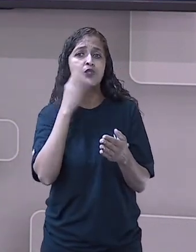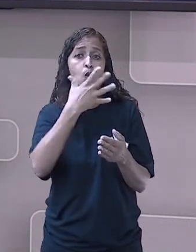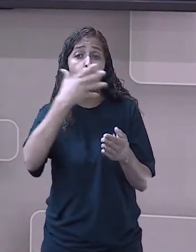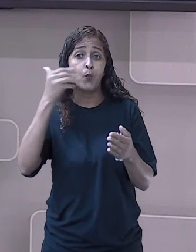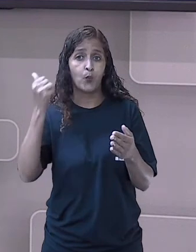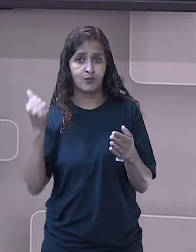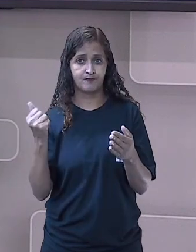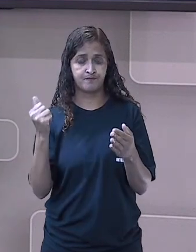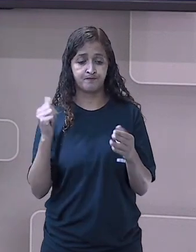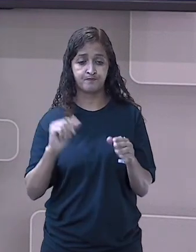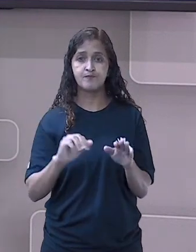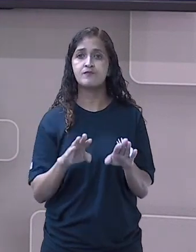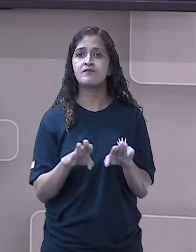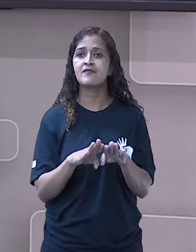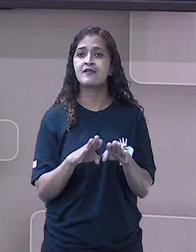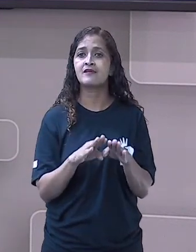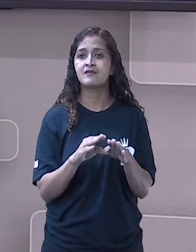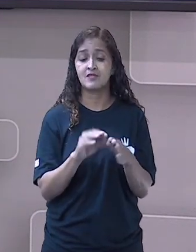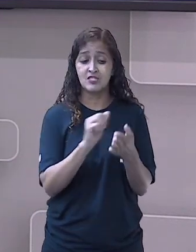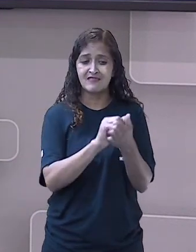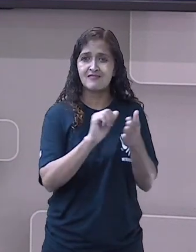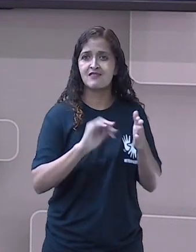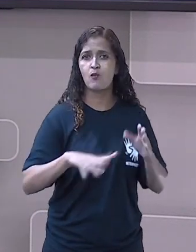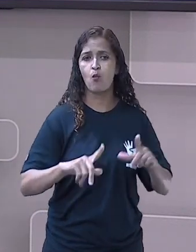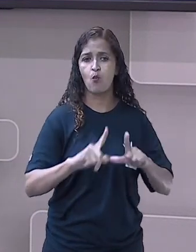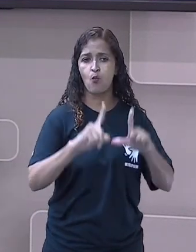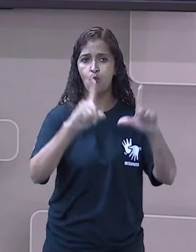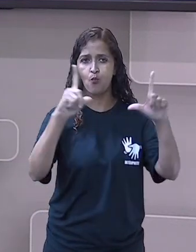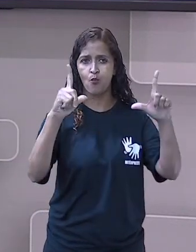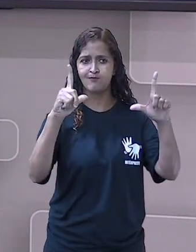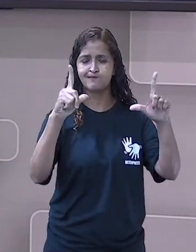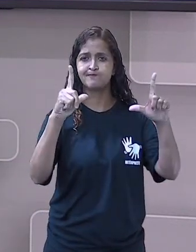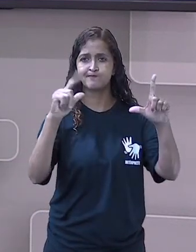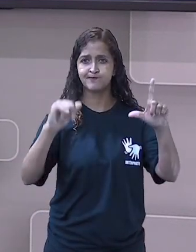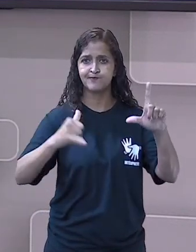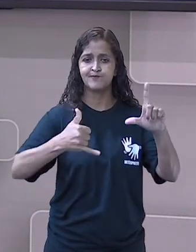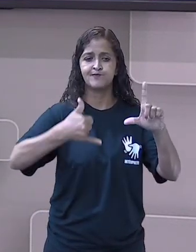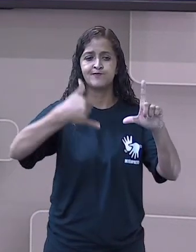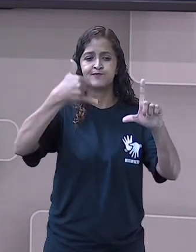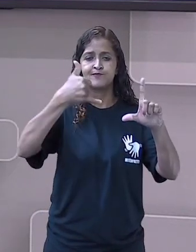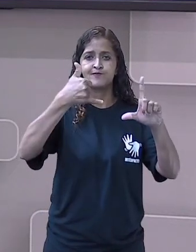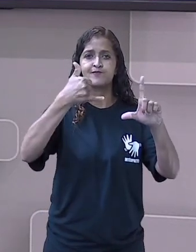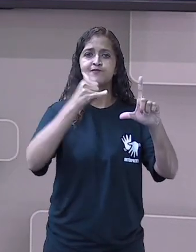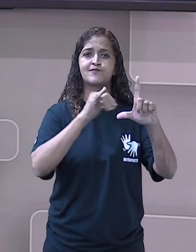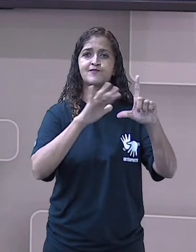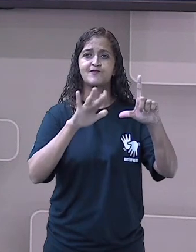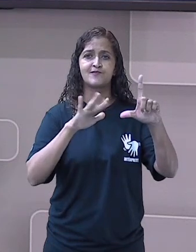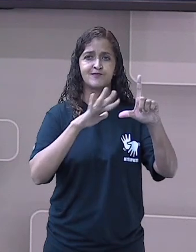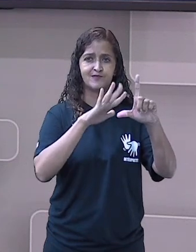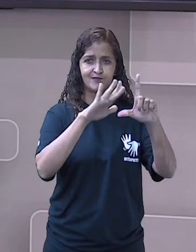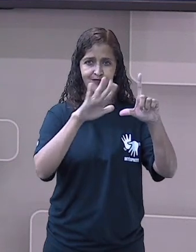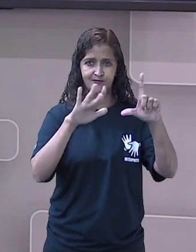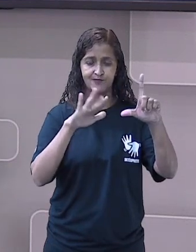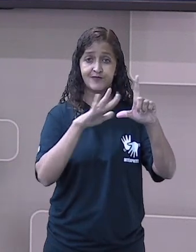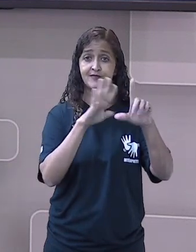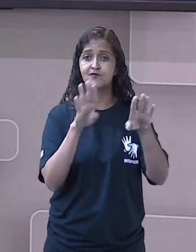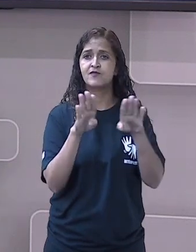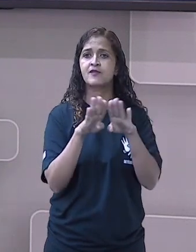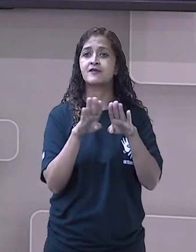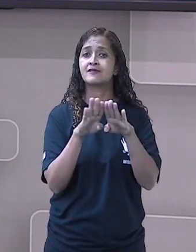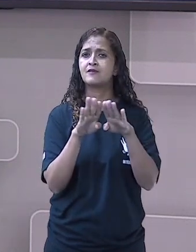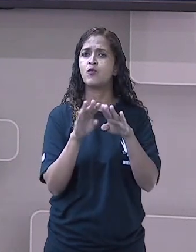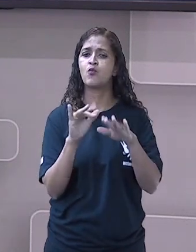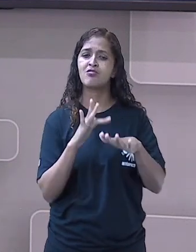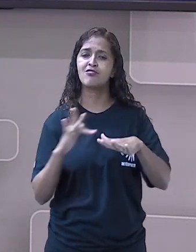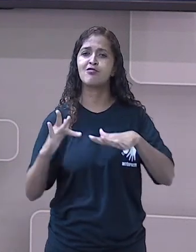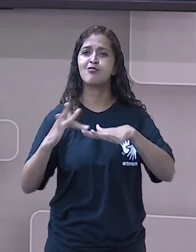nossas atividades na plataforma SMED-GV, aponte a câmera do seu celular na imagem que aparece no canto da tela.